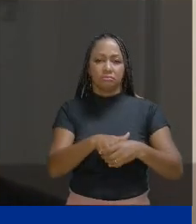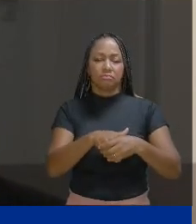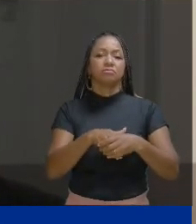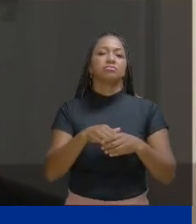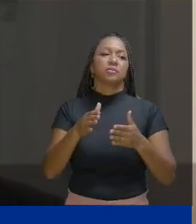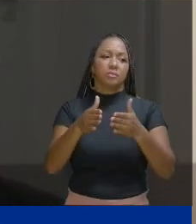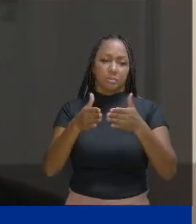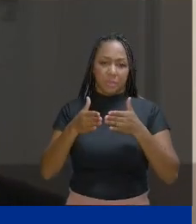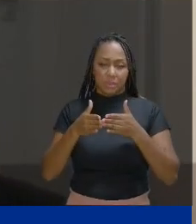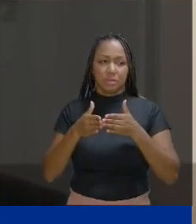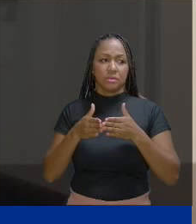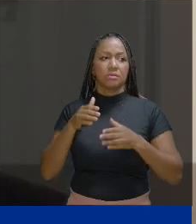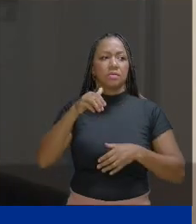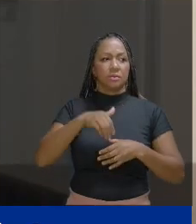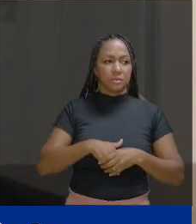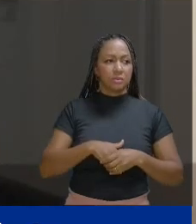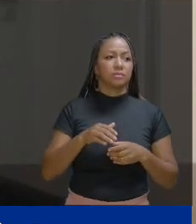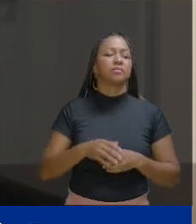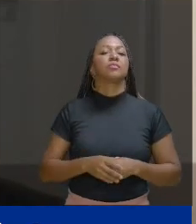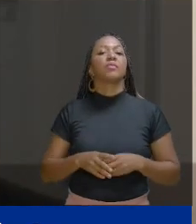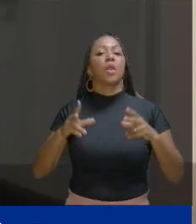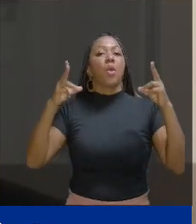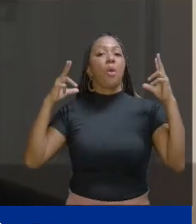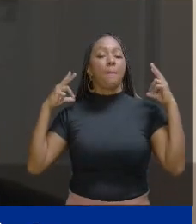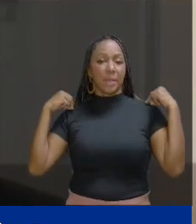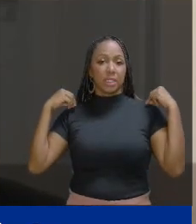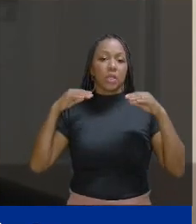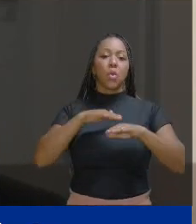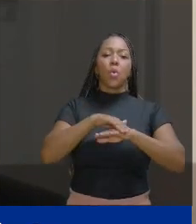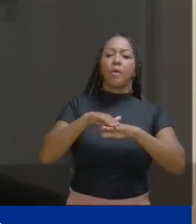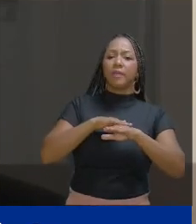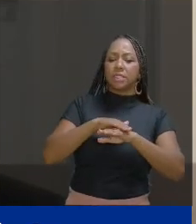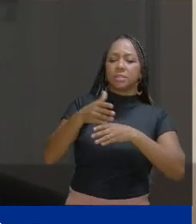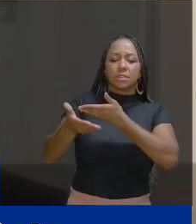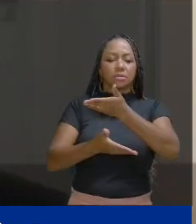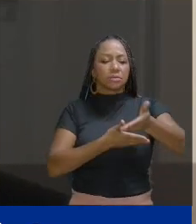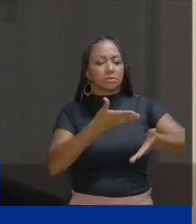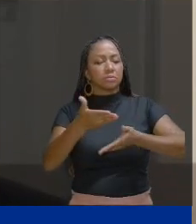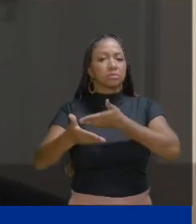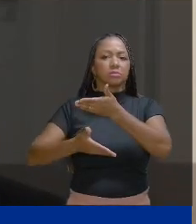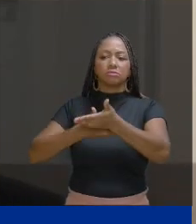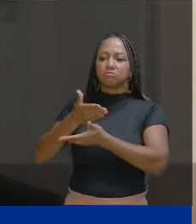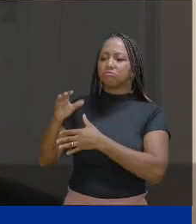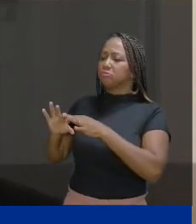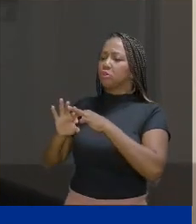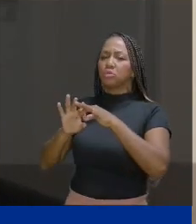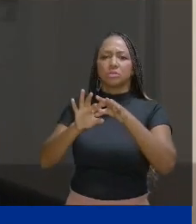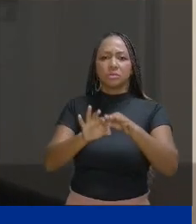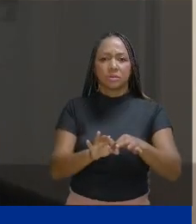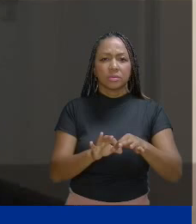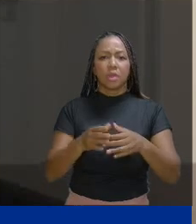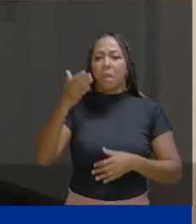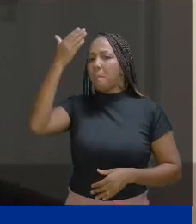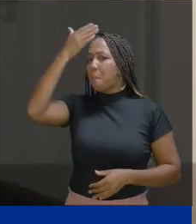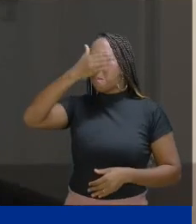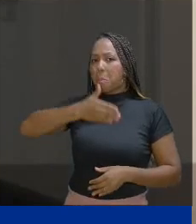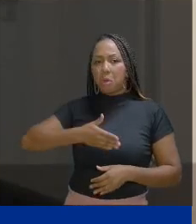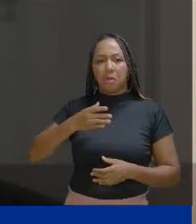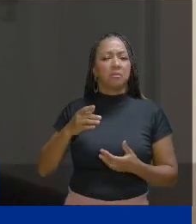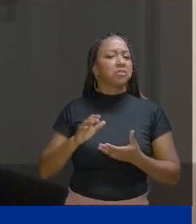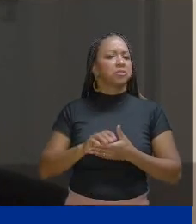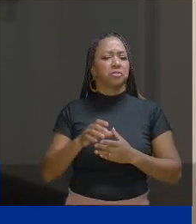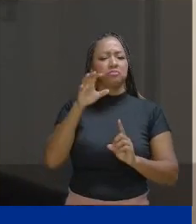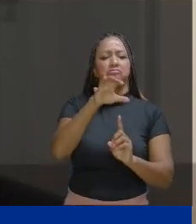se pede ao eleitor. Os motoristas conversando entre eles e por inferência do contexto não são prova de compra